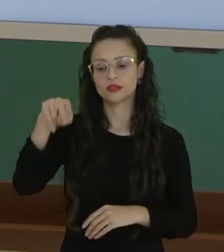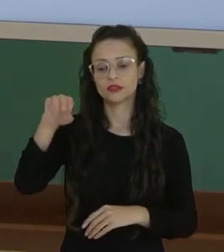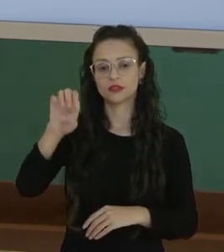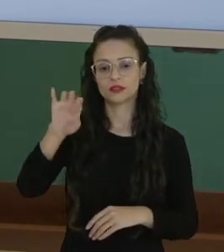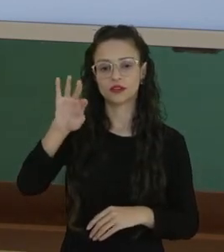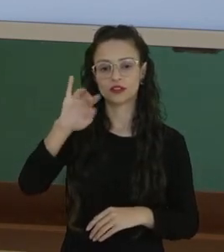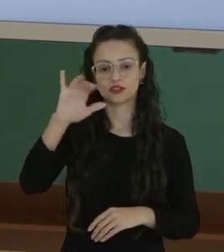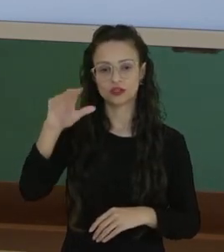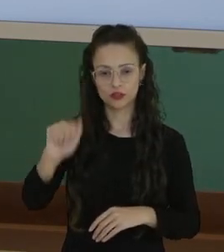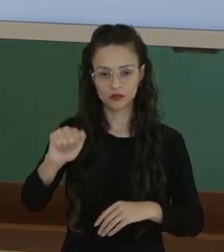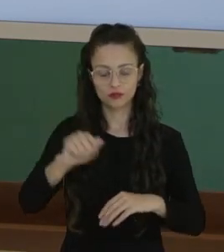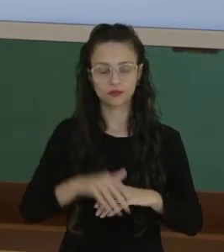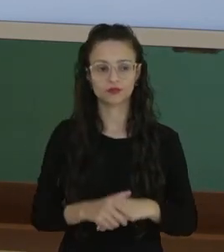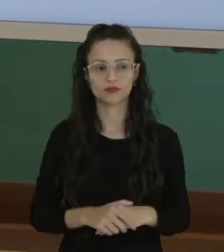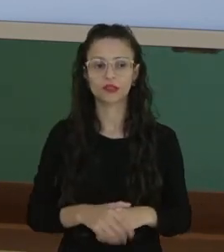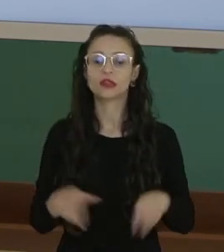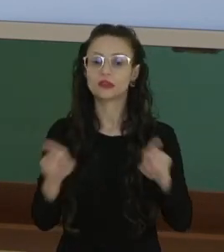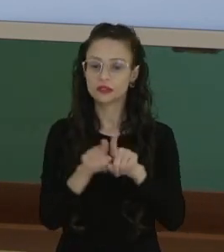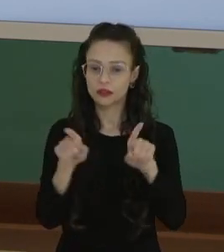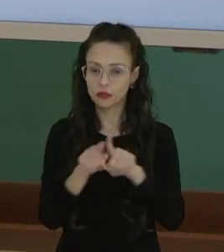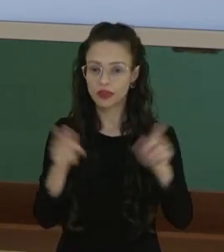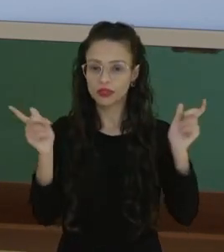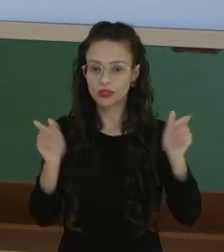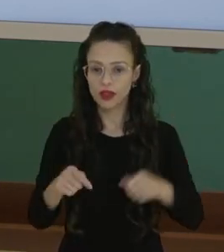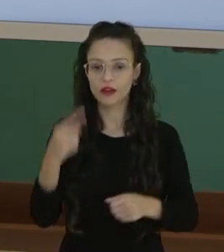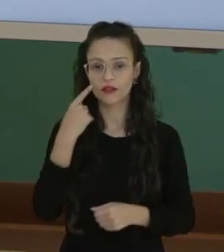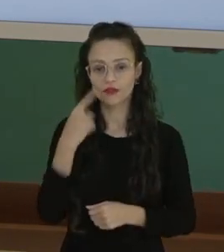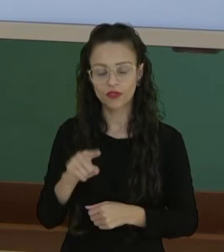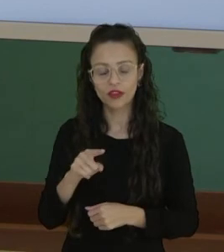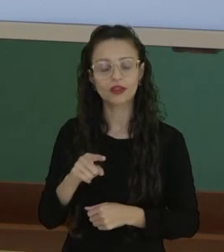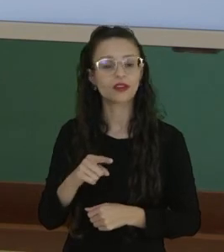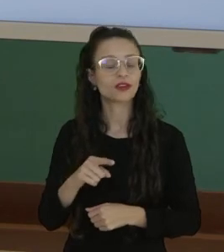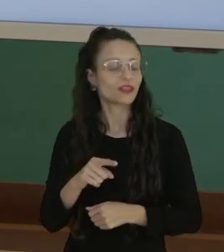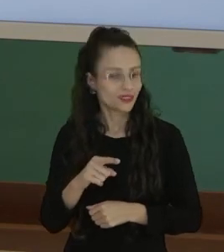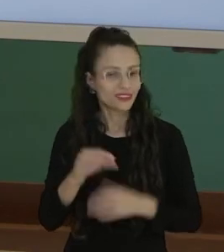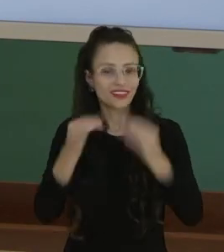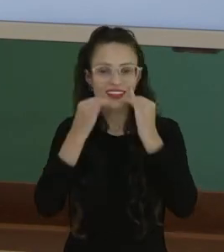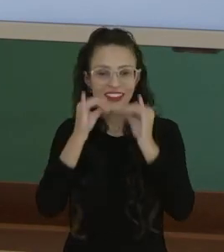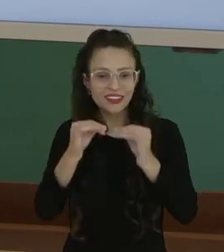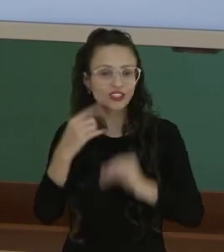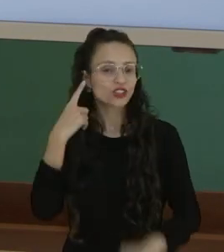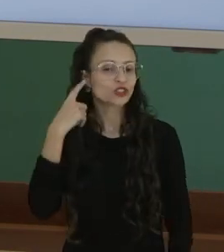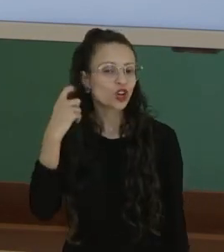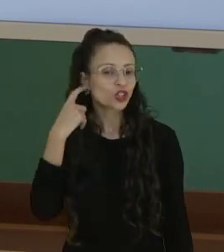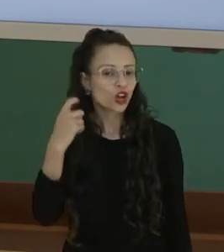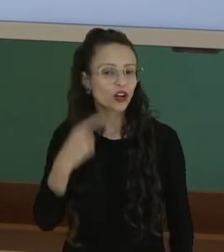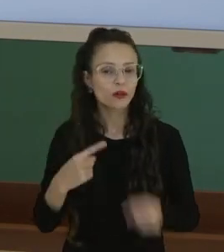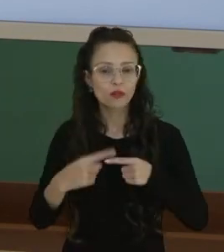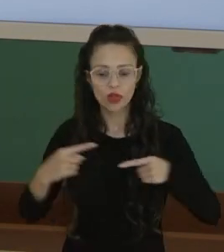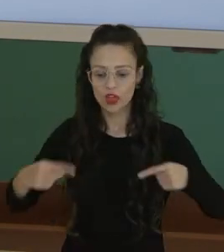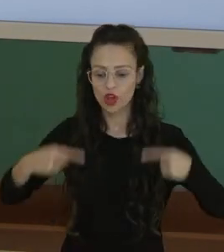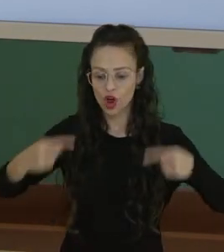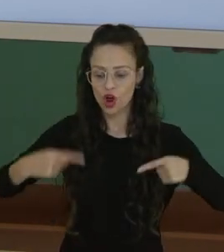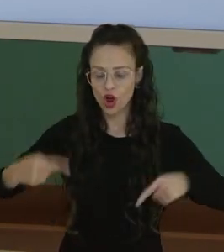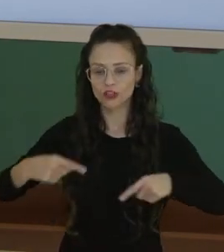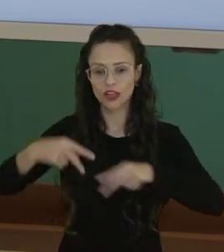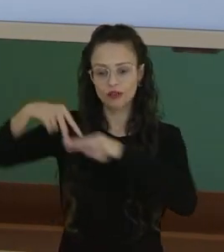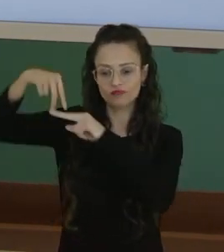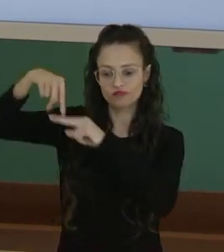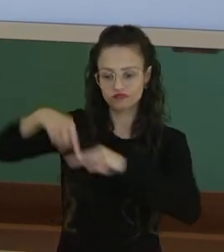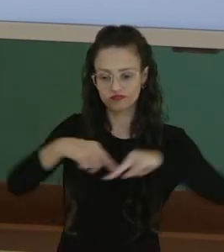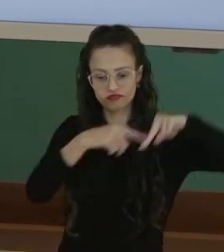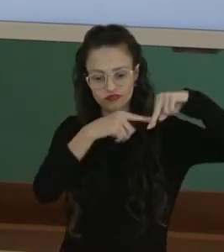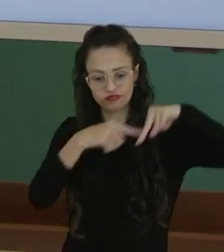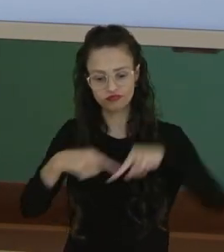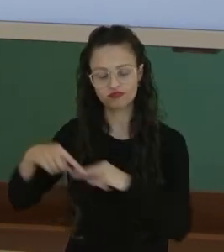certo? Também é possível identificar a energia sonora, pois as rodinhas fazem barulho ao deslizar pela pista,